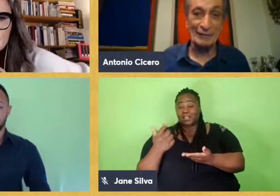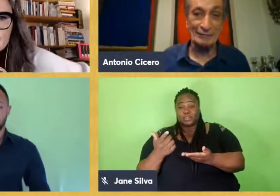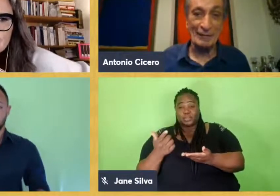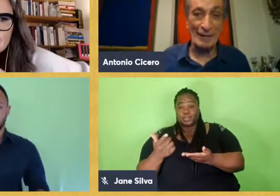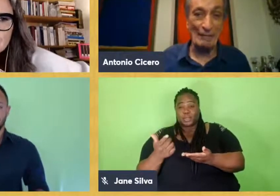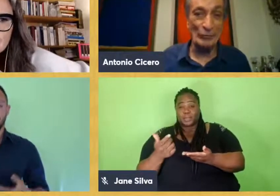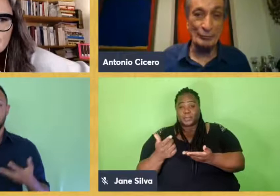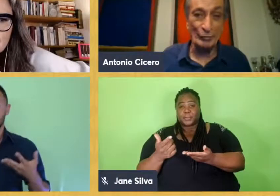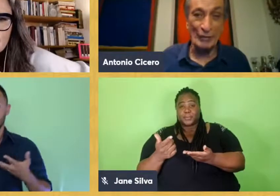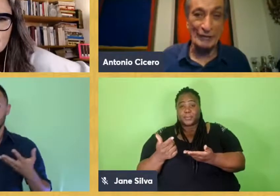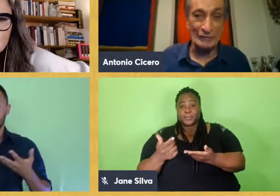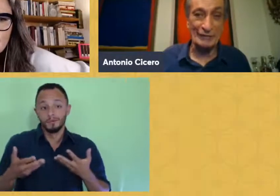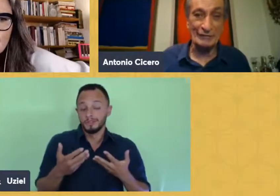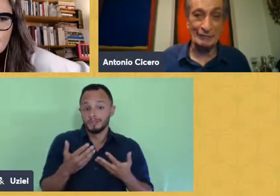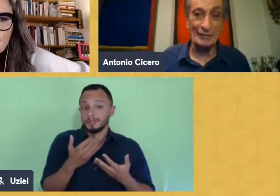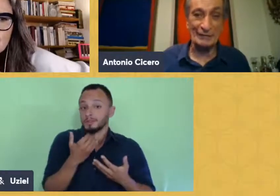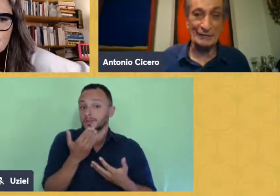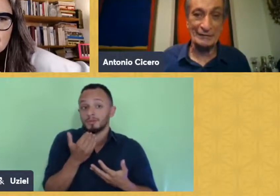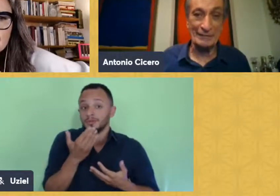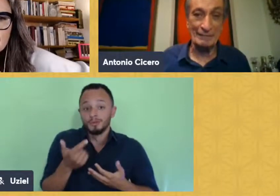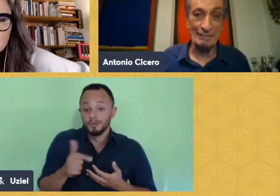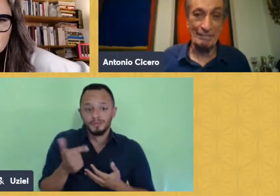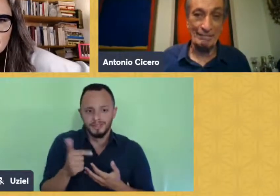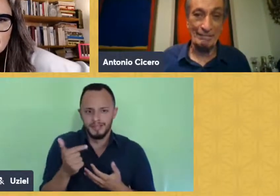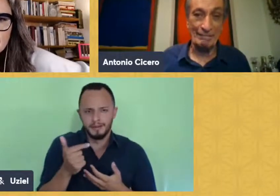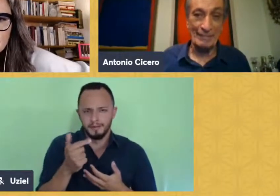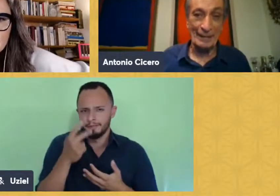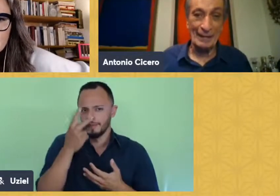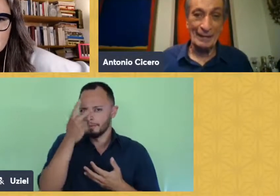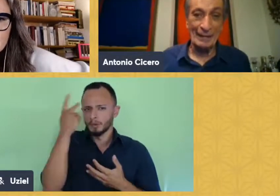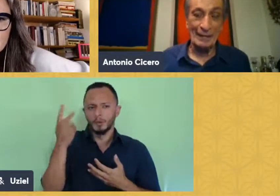né? Há muito pouca gente que pensa assim.